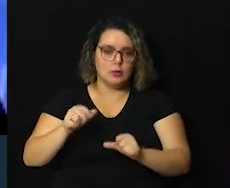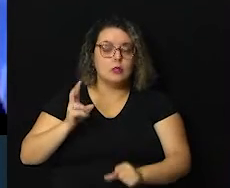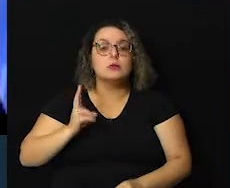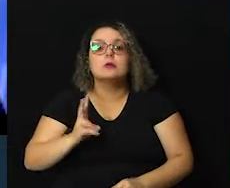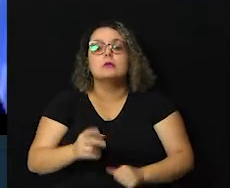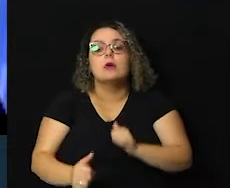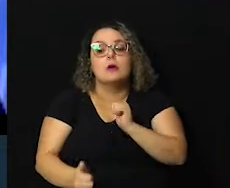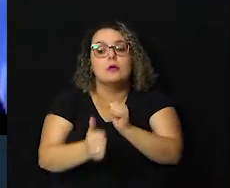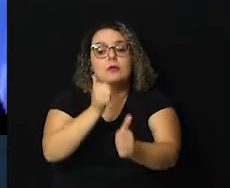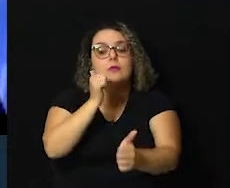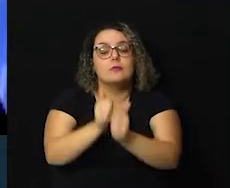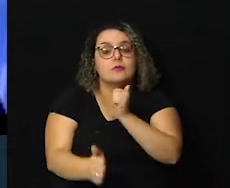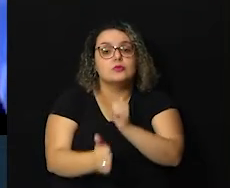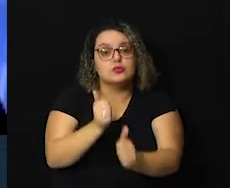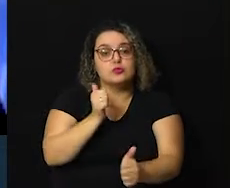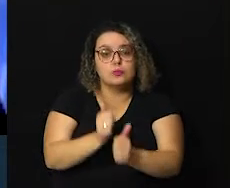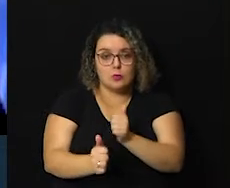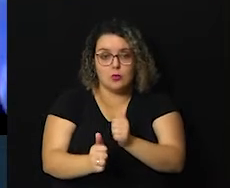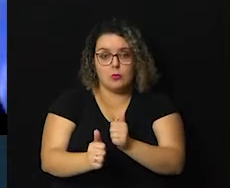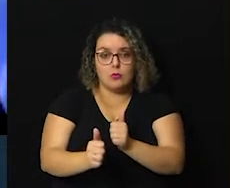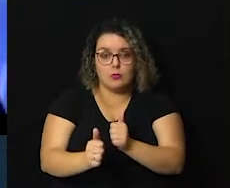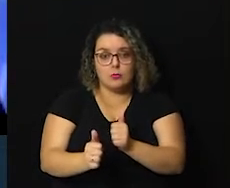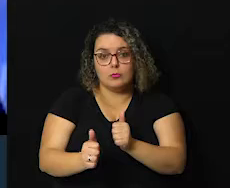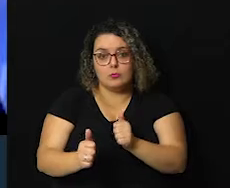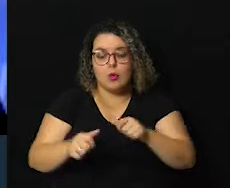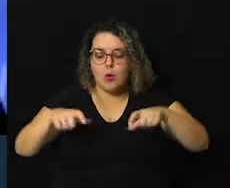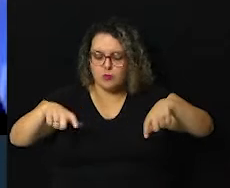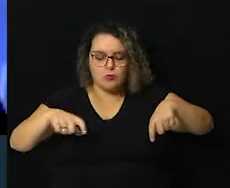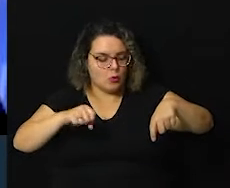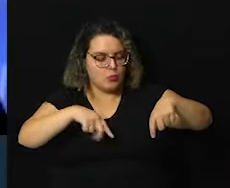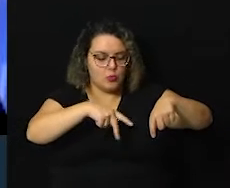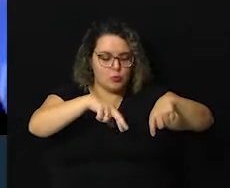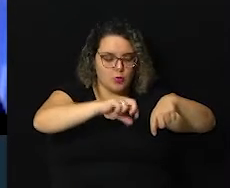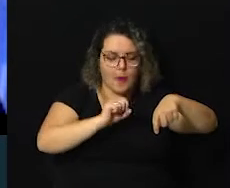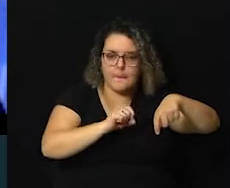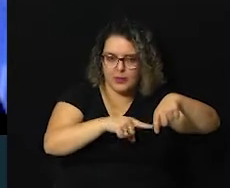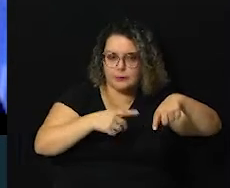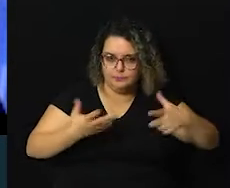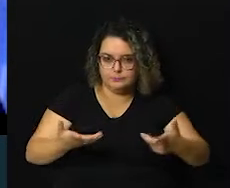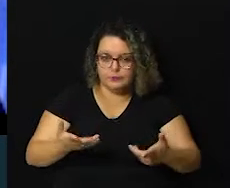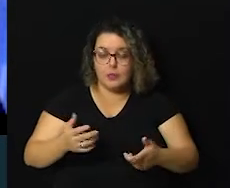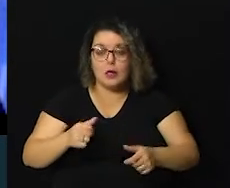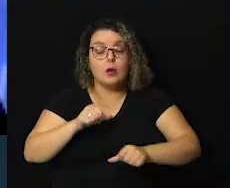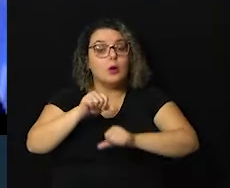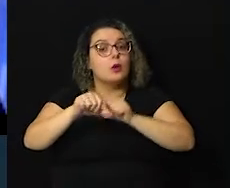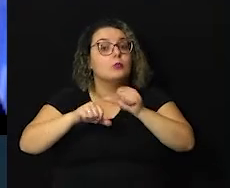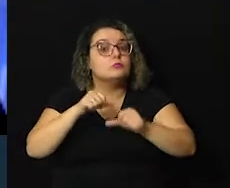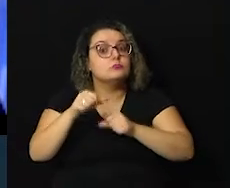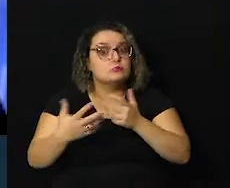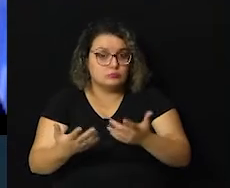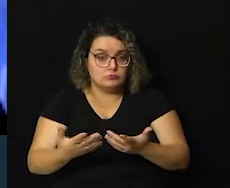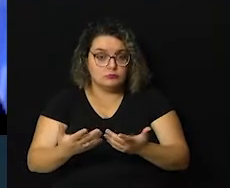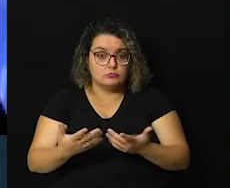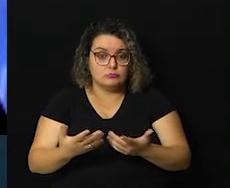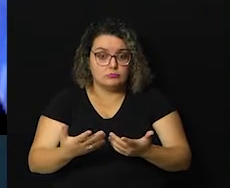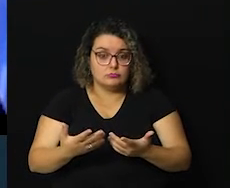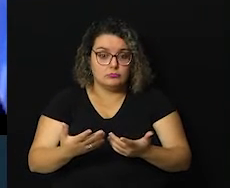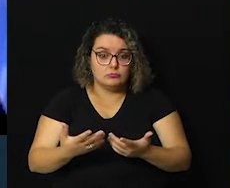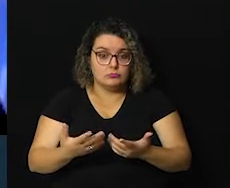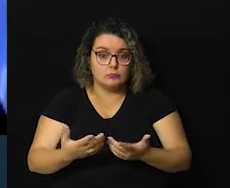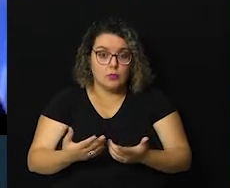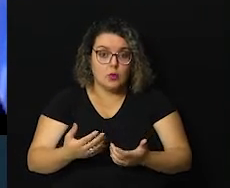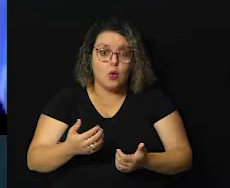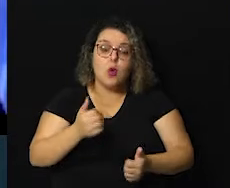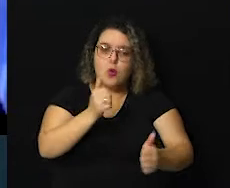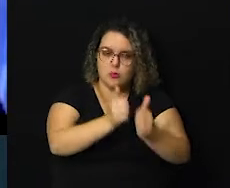sonho sempre foi ser jogador de futebol agora os jogos jovens estão mudando sonho deles é ser